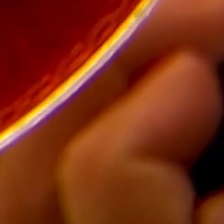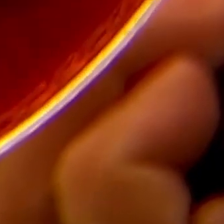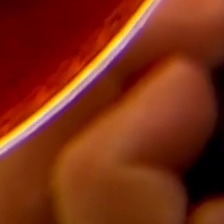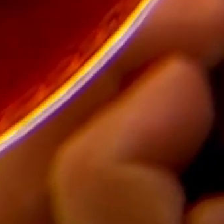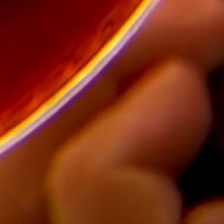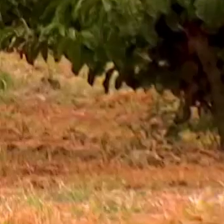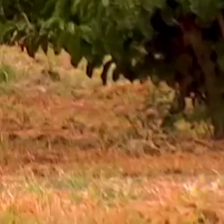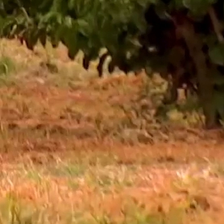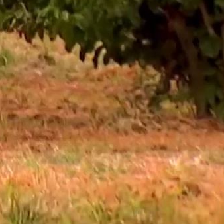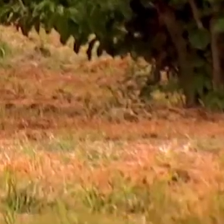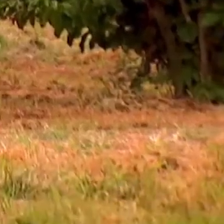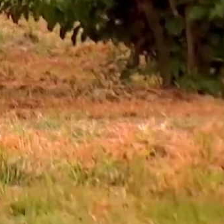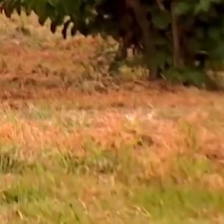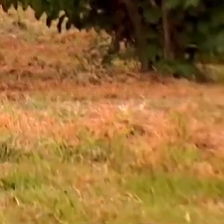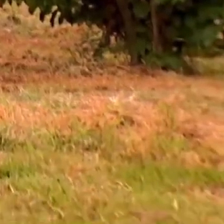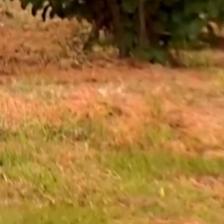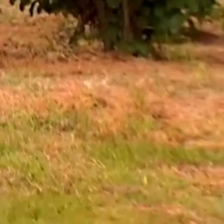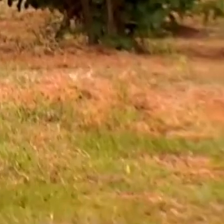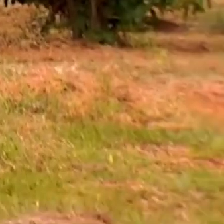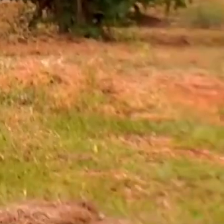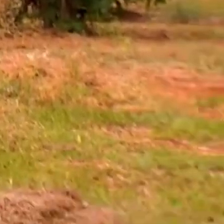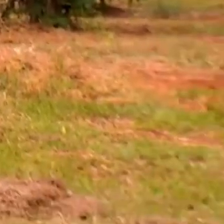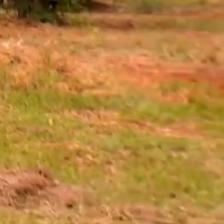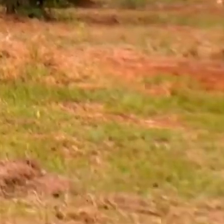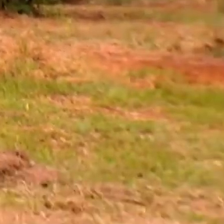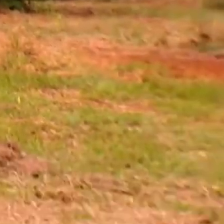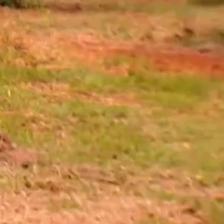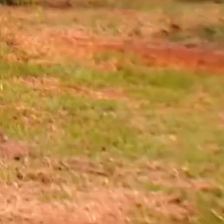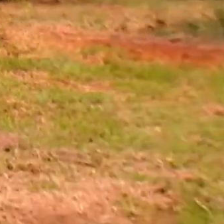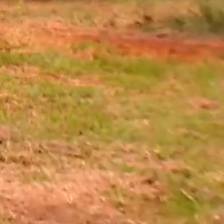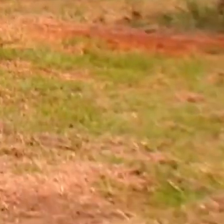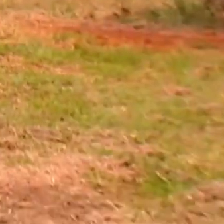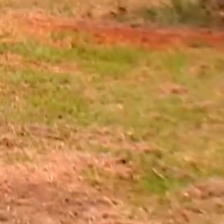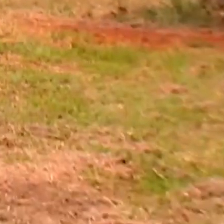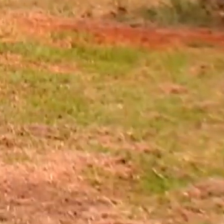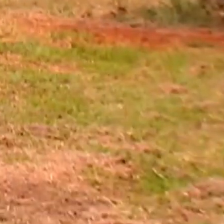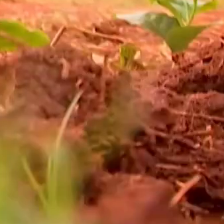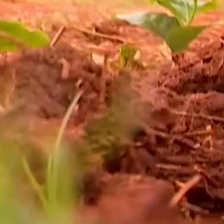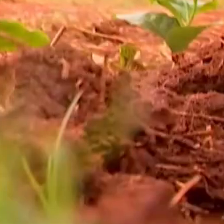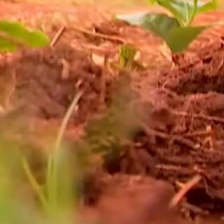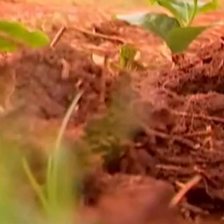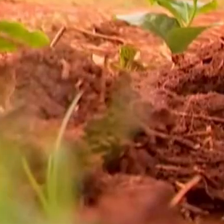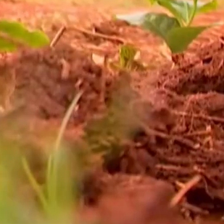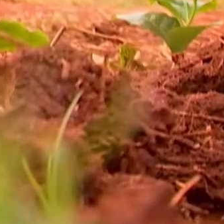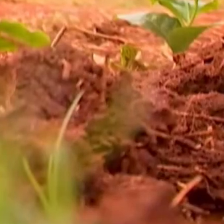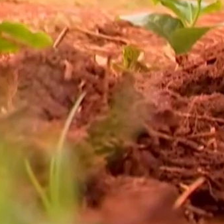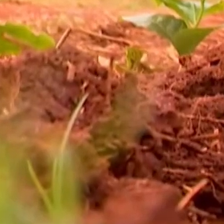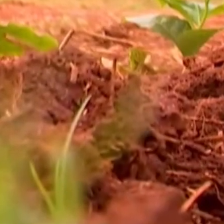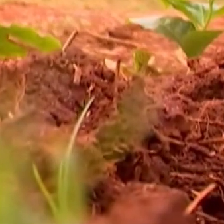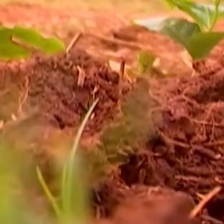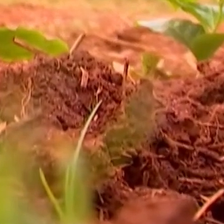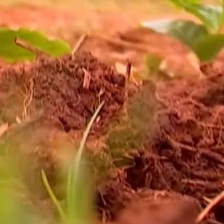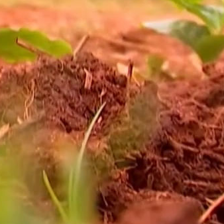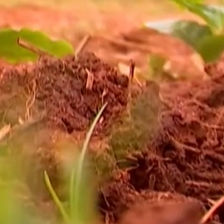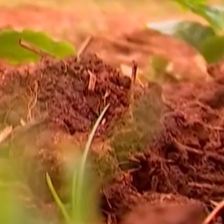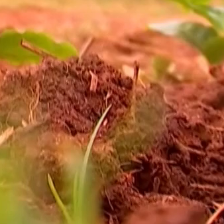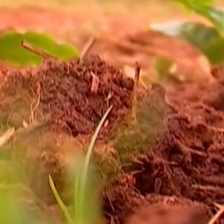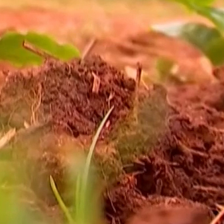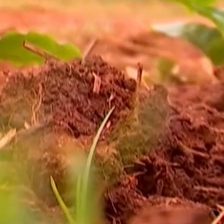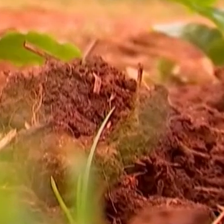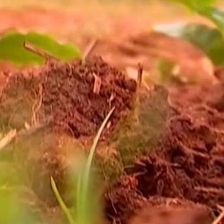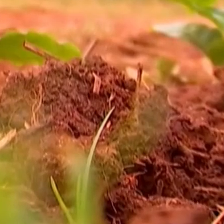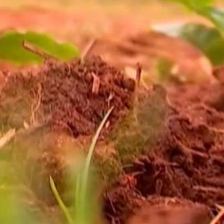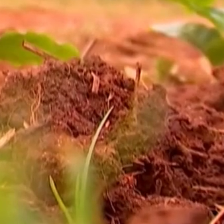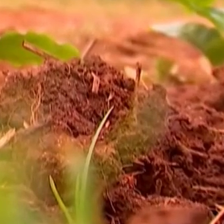pelo Instituto, uma é sobre as adversidades climáticas, onde já se trabalha o melhoramento genético